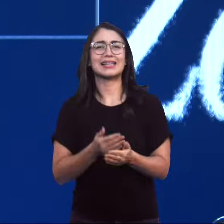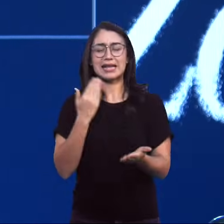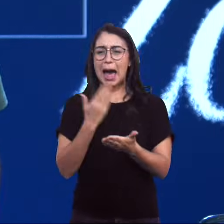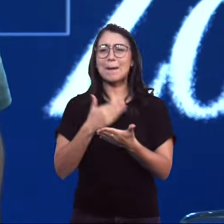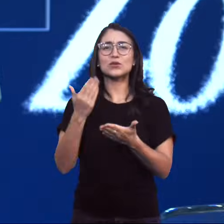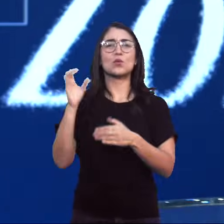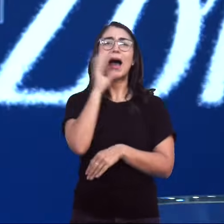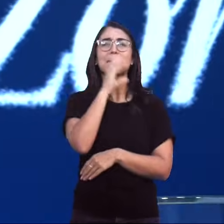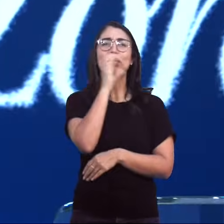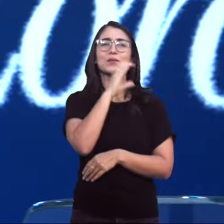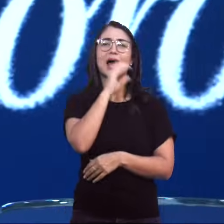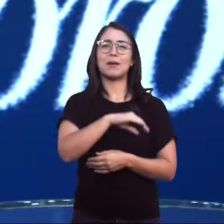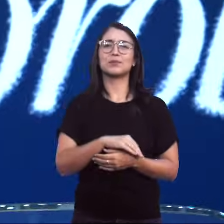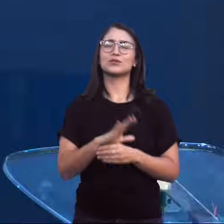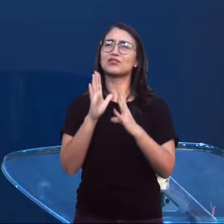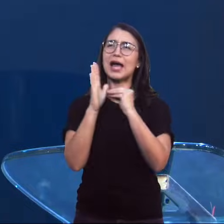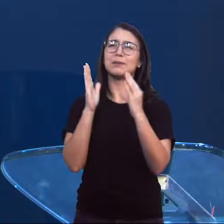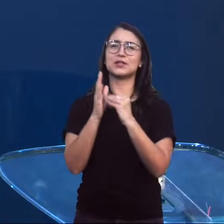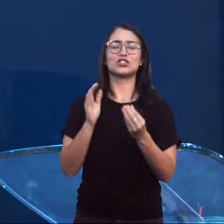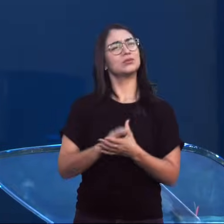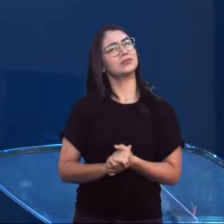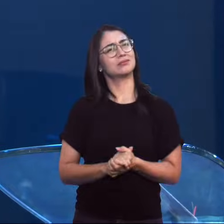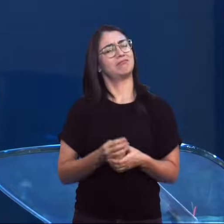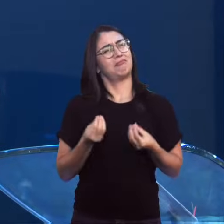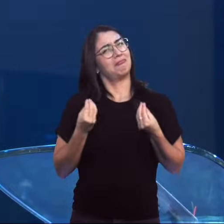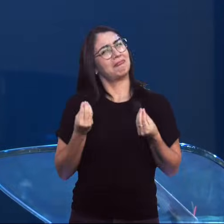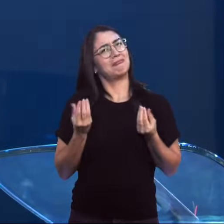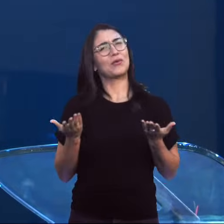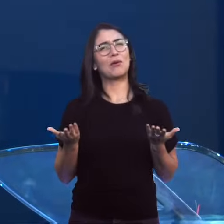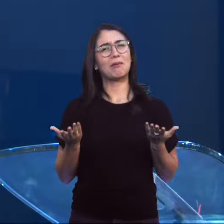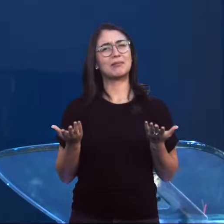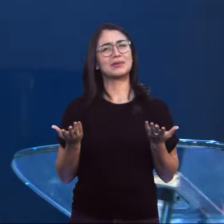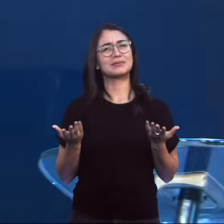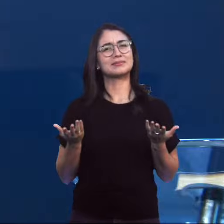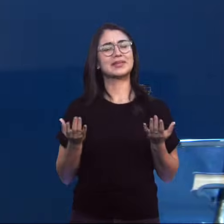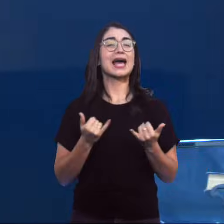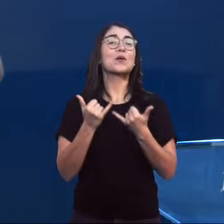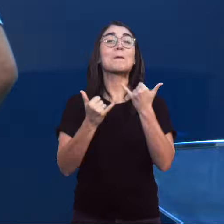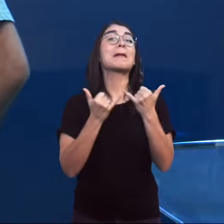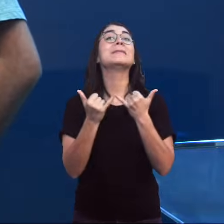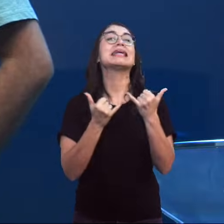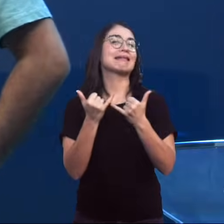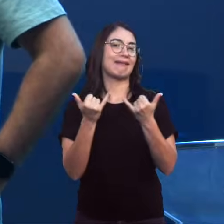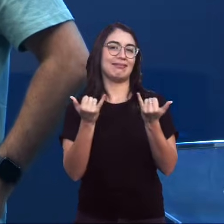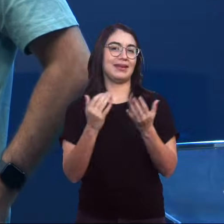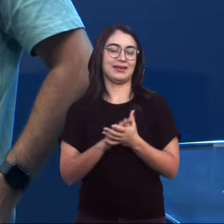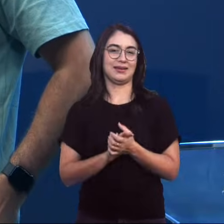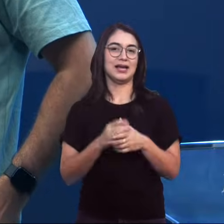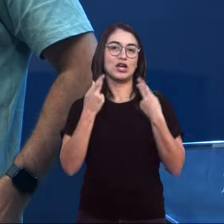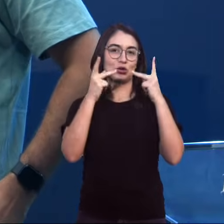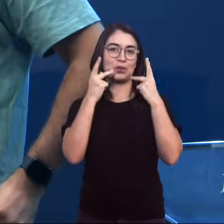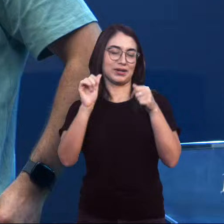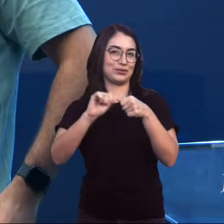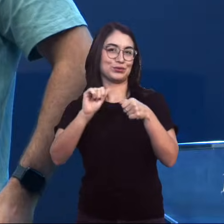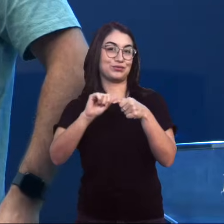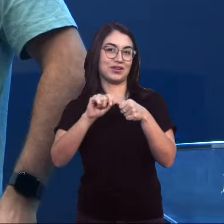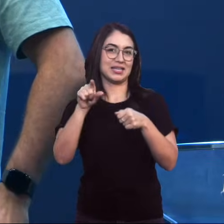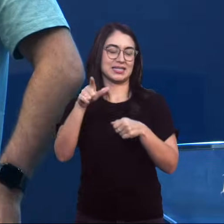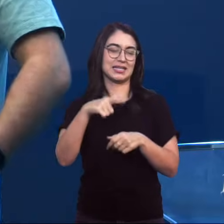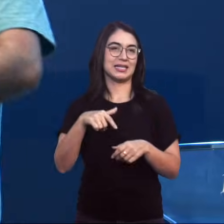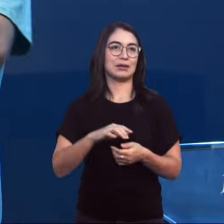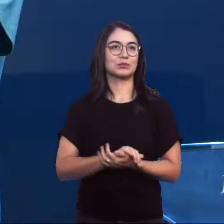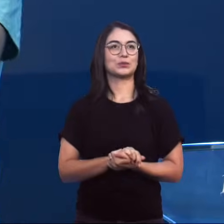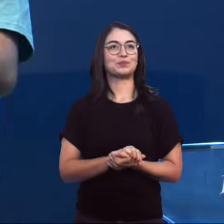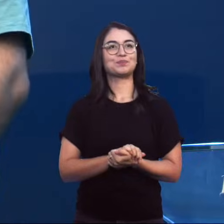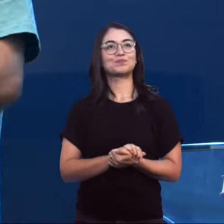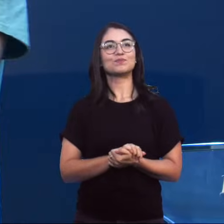orar. E aí eu tentei, não deu certo, sabe? E às vezes a gente tenta viver